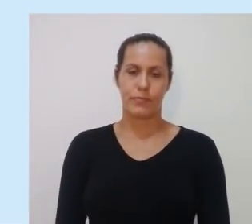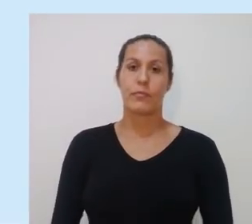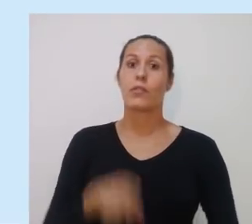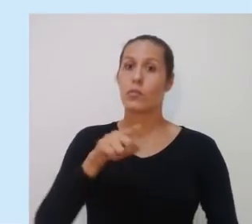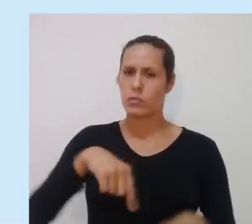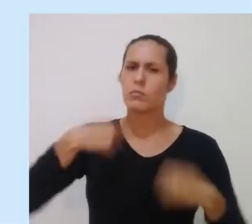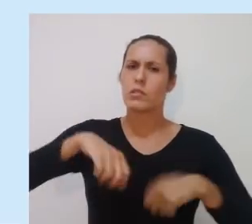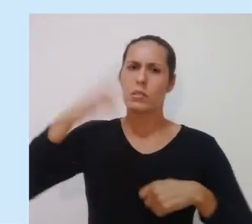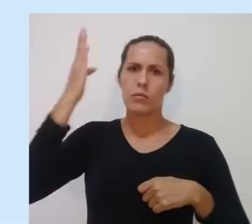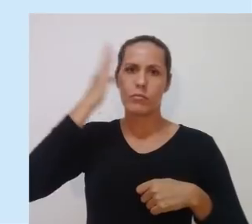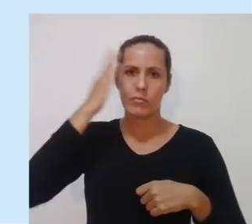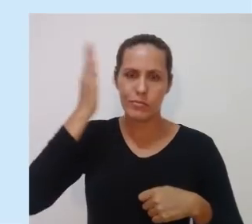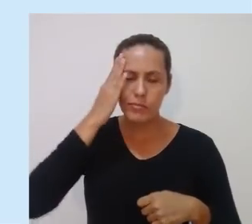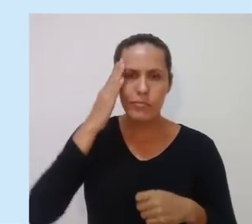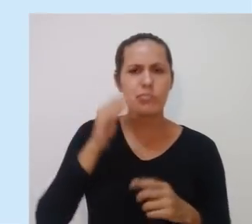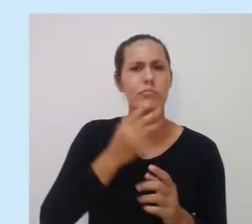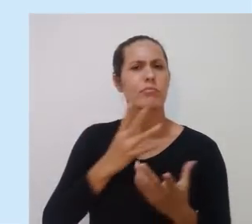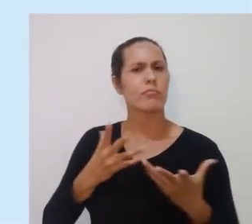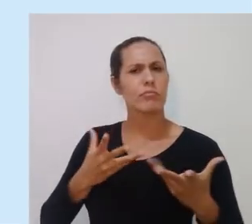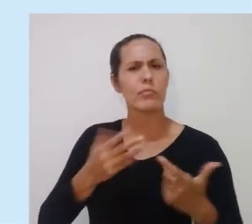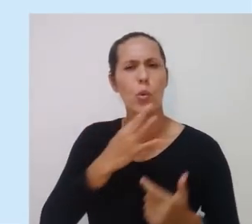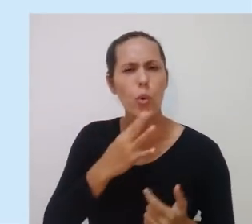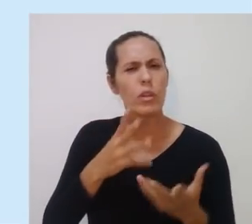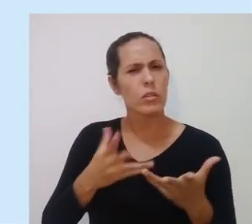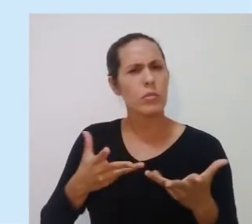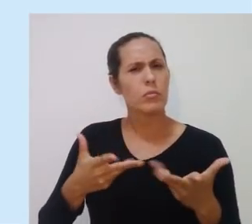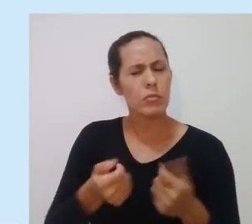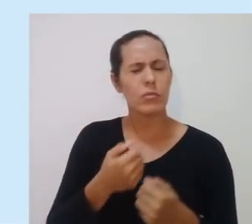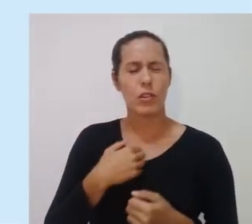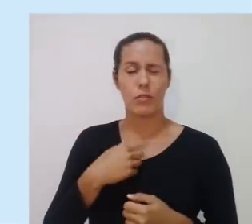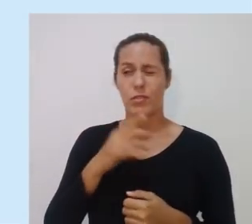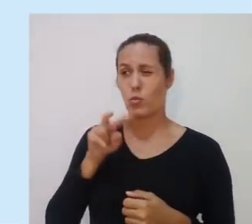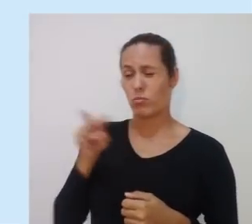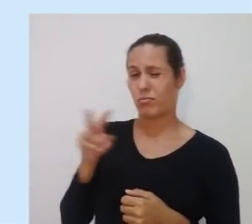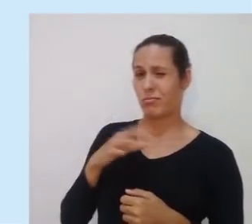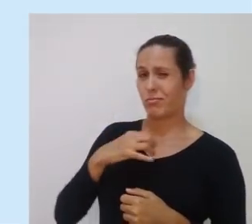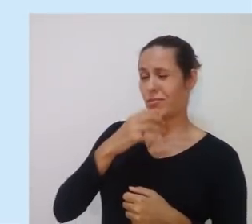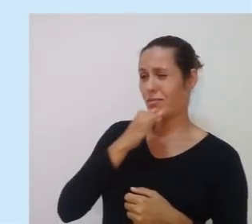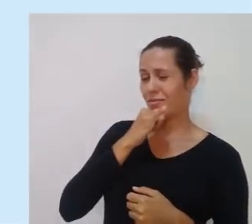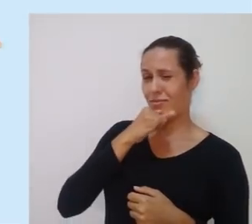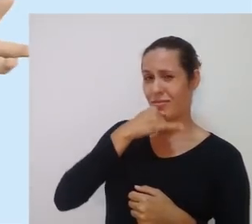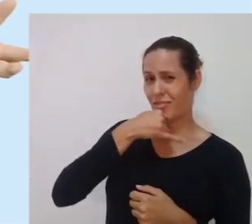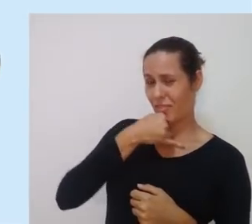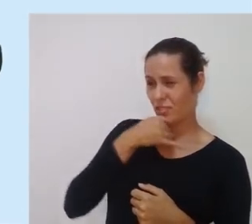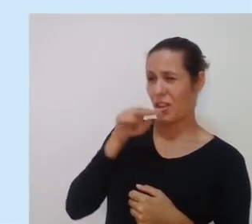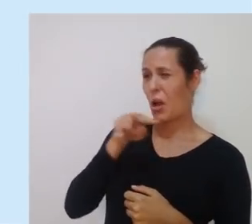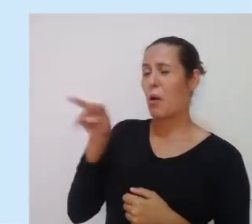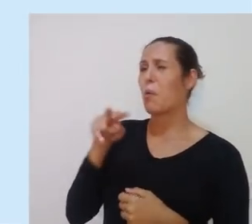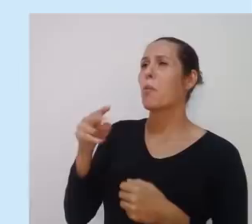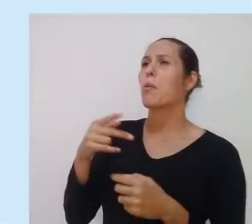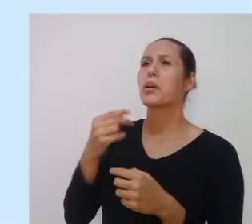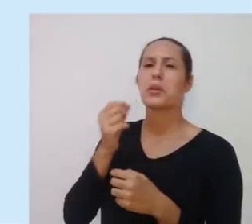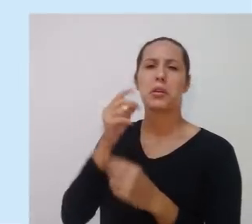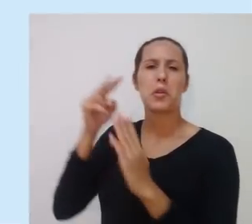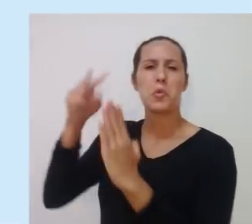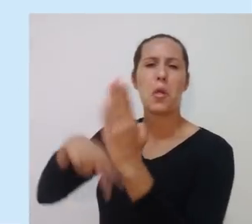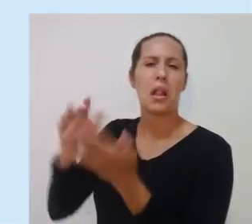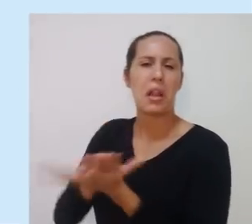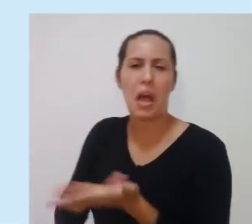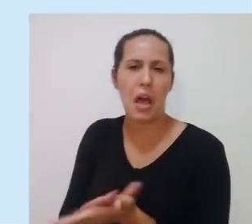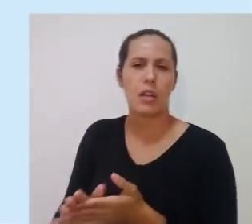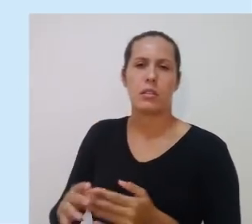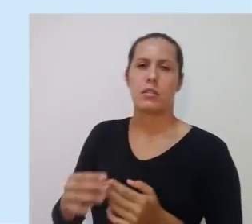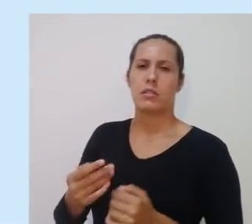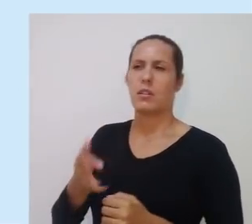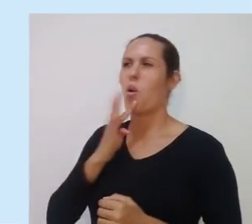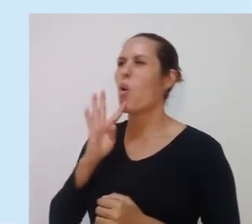vai dar a sua opinião. Você tem que saber, você tem que conhecer. E eu fico triste quando vejo pessoas que